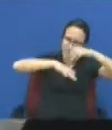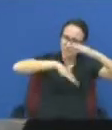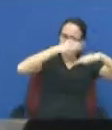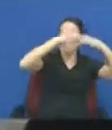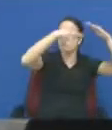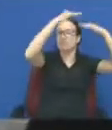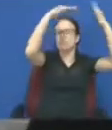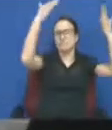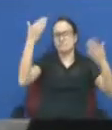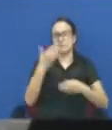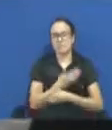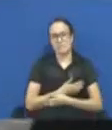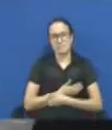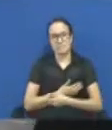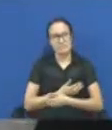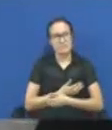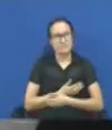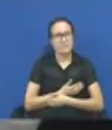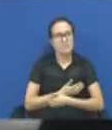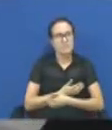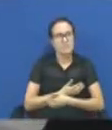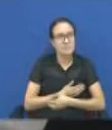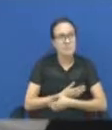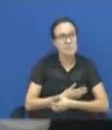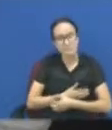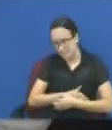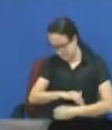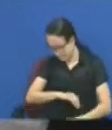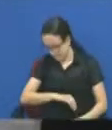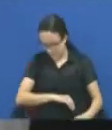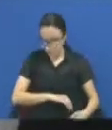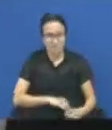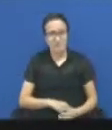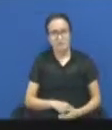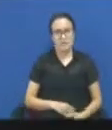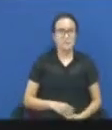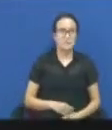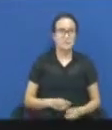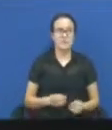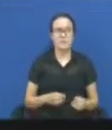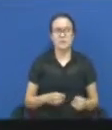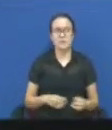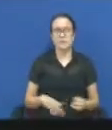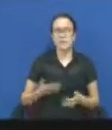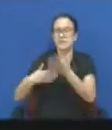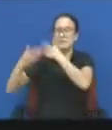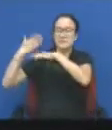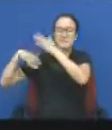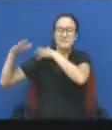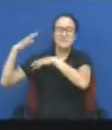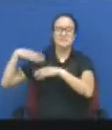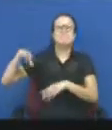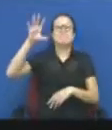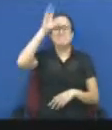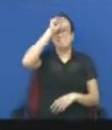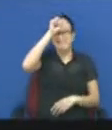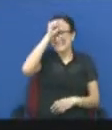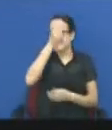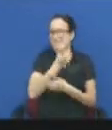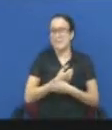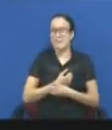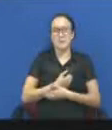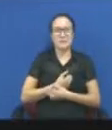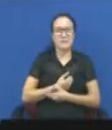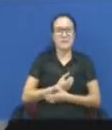Antigamente, eu me lembro, eu fui um aprendiz, sou tão velho assim, mas quando